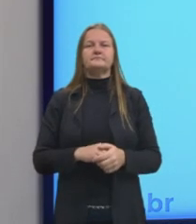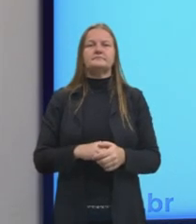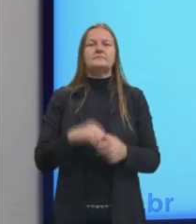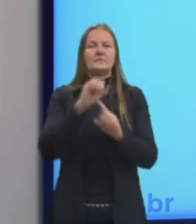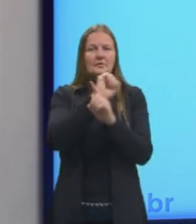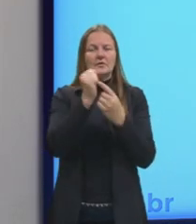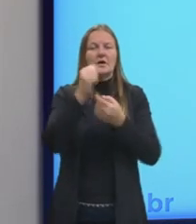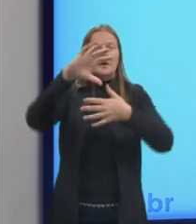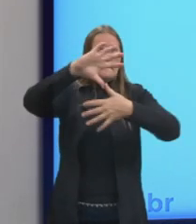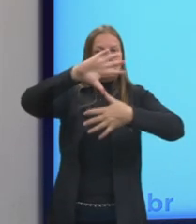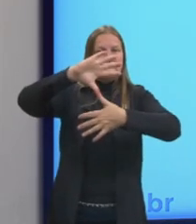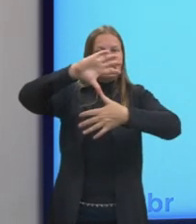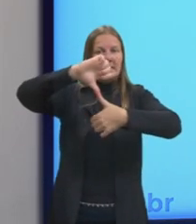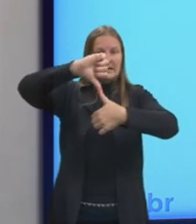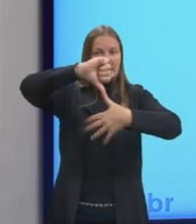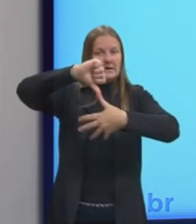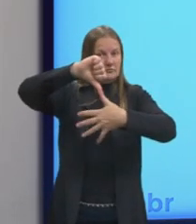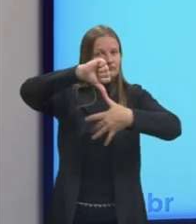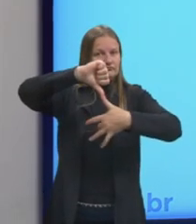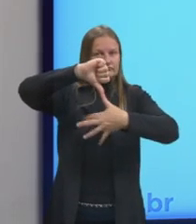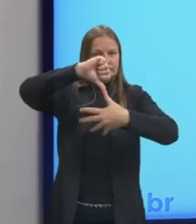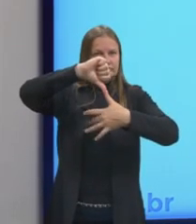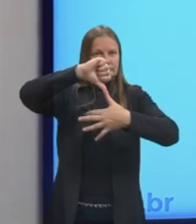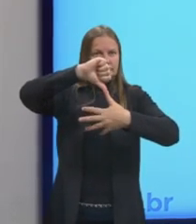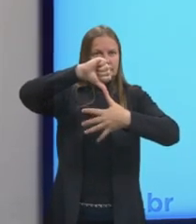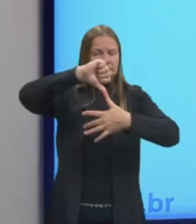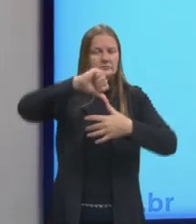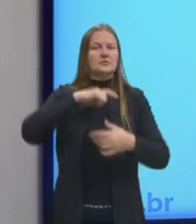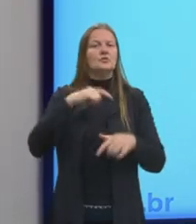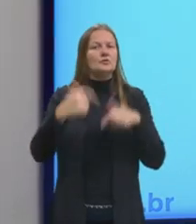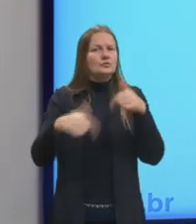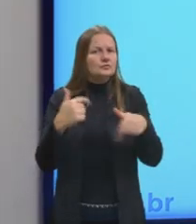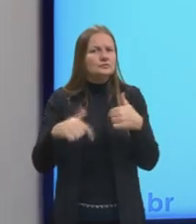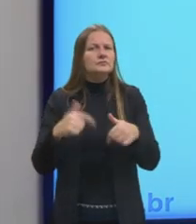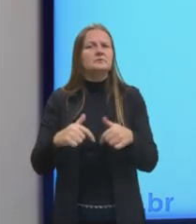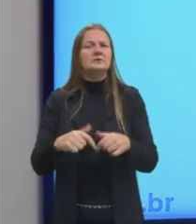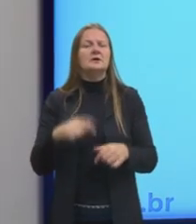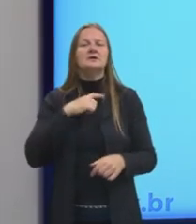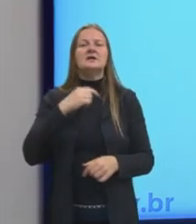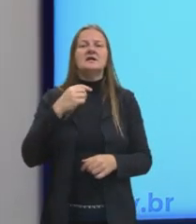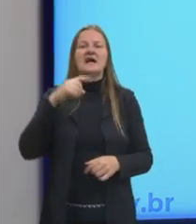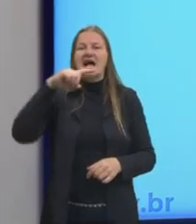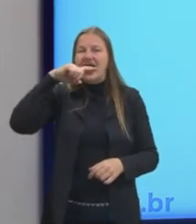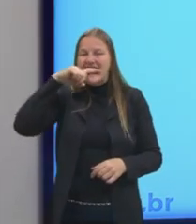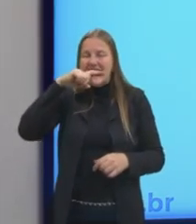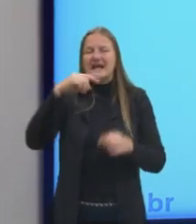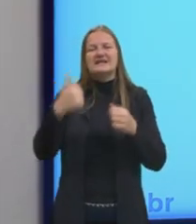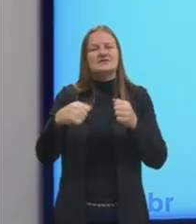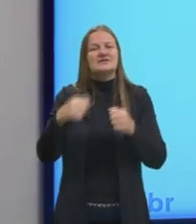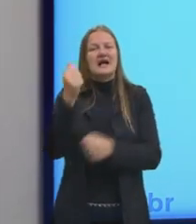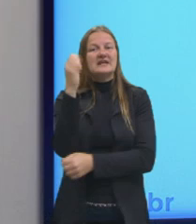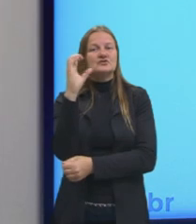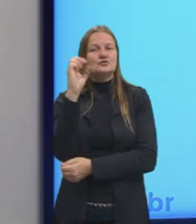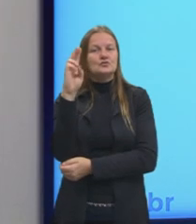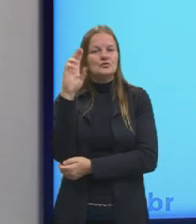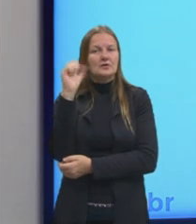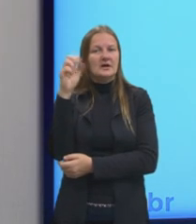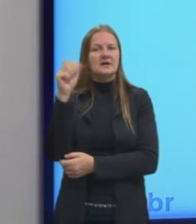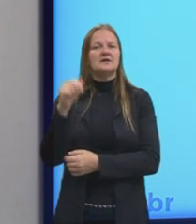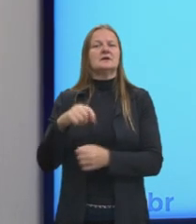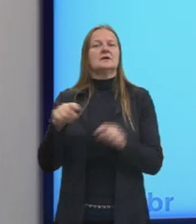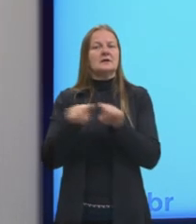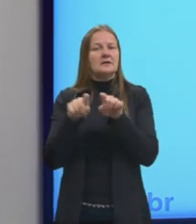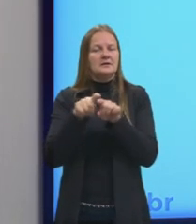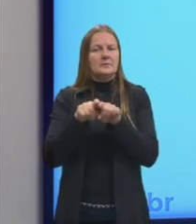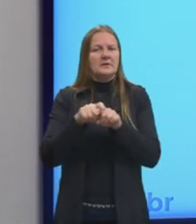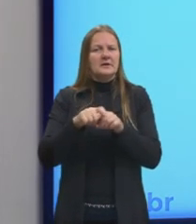temos aqui na América Latina a questão da questão do trabalho na cana-de-açúcar nas mim e na nas minas